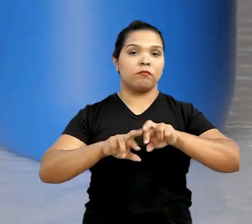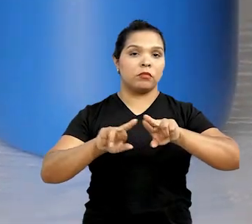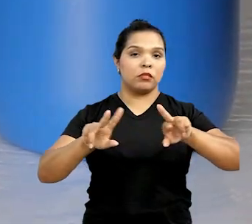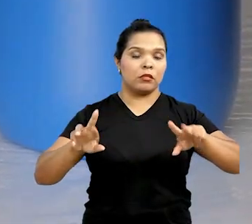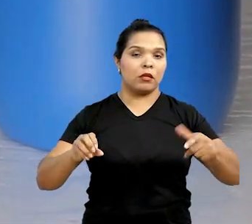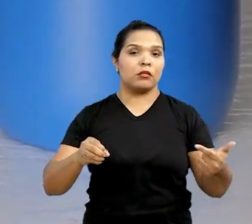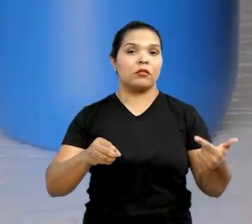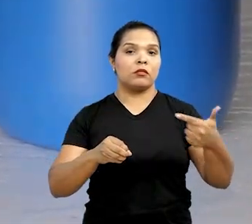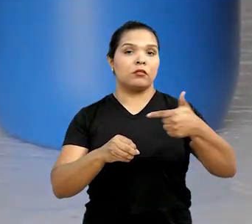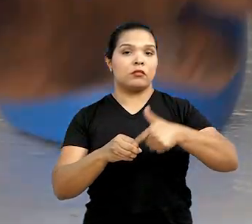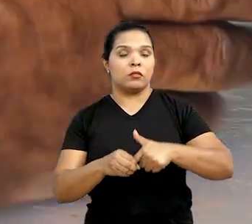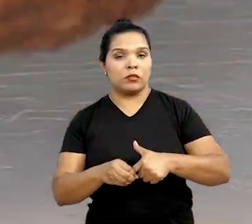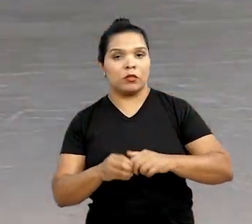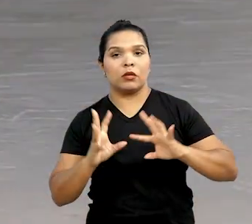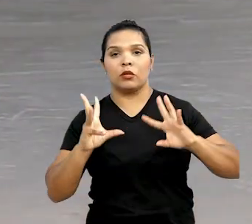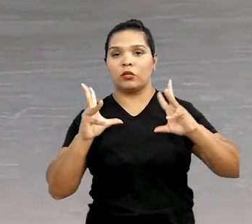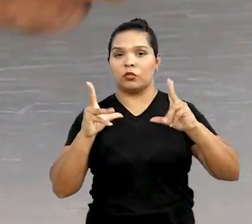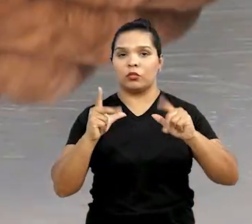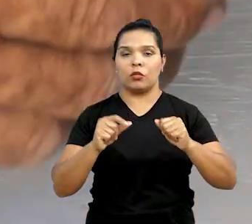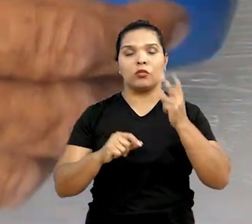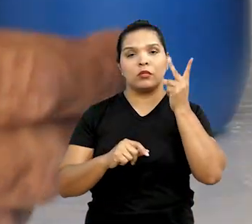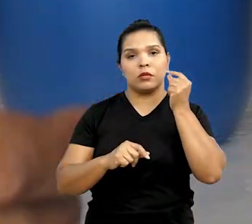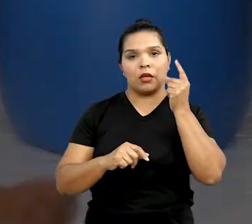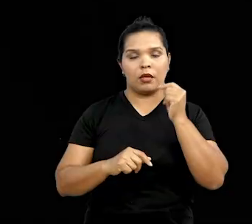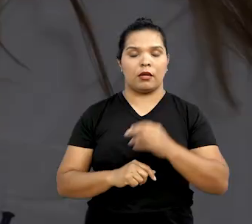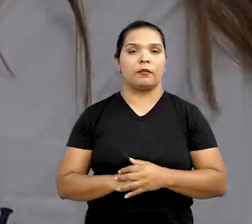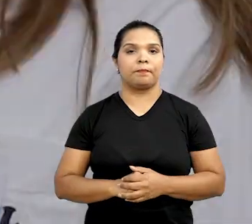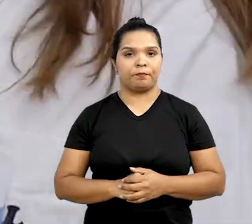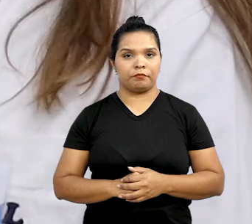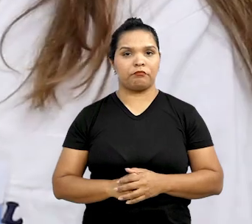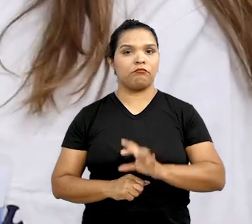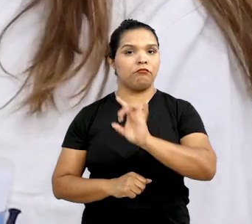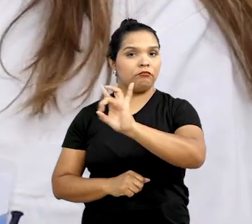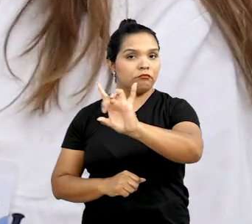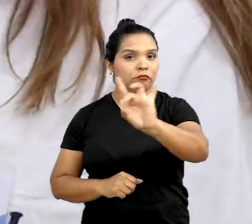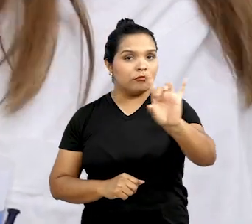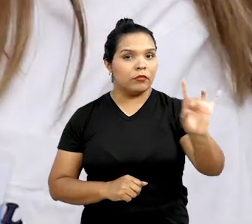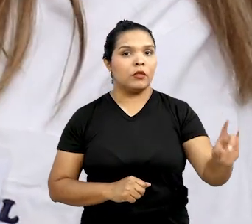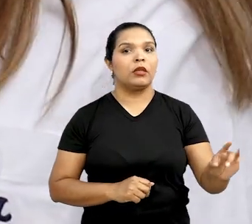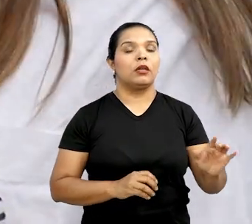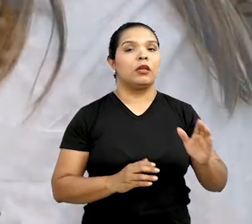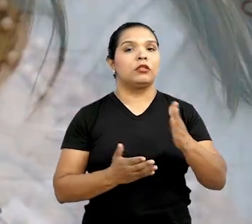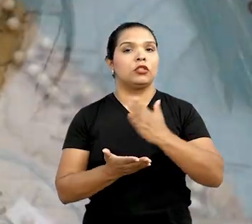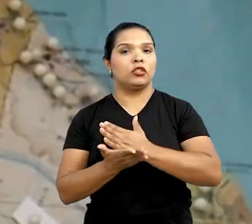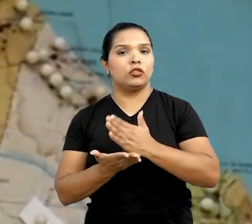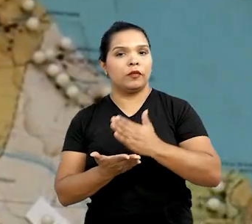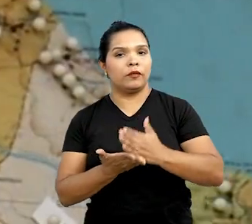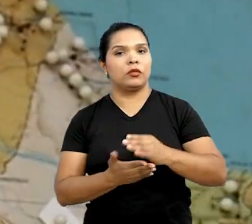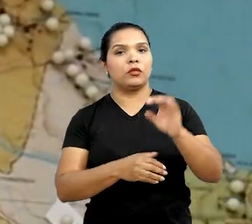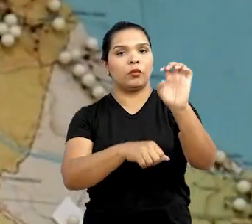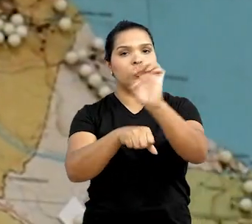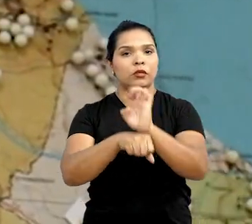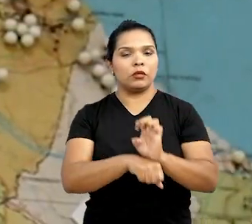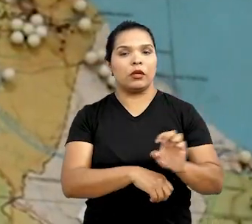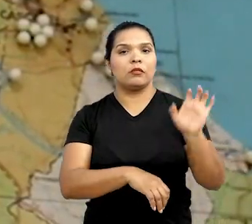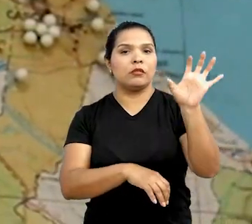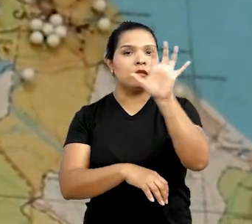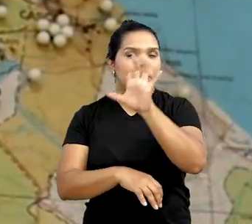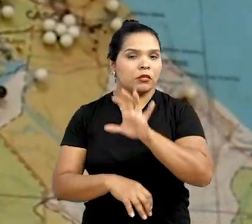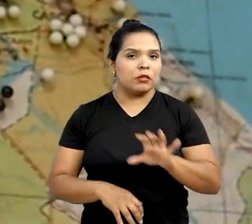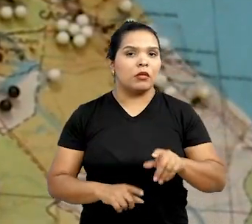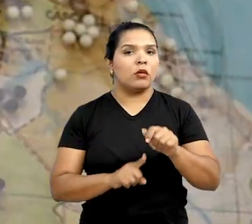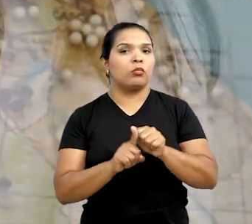de combustíveis em postos de todo o Ceará. Cada oferente desse é um posto. Então a gente divide o estado todo em